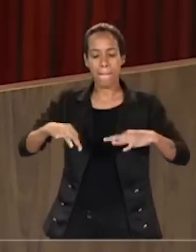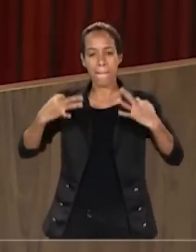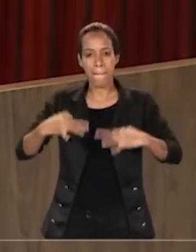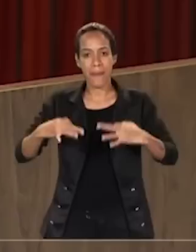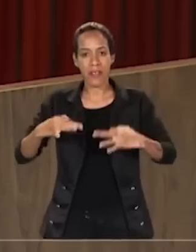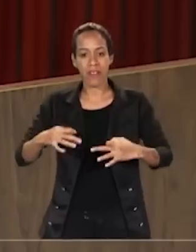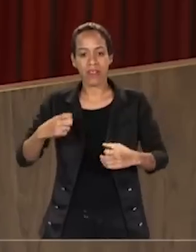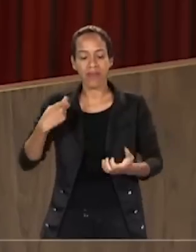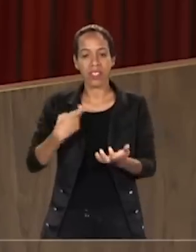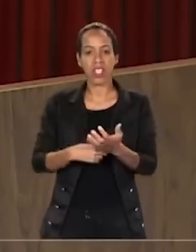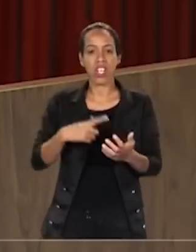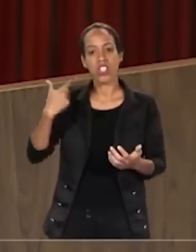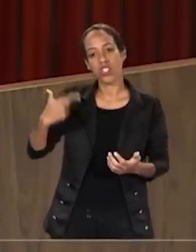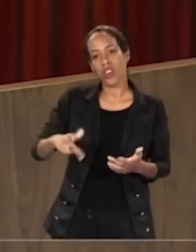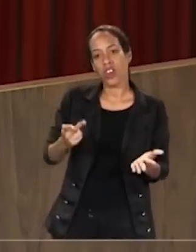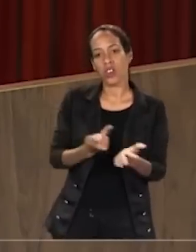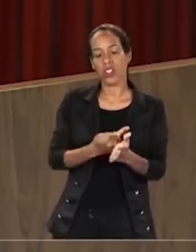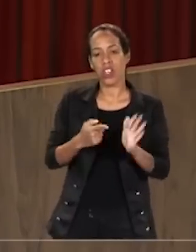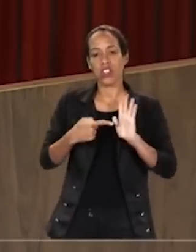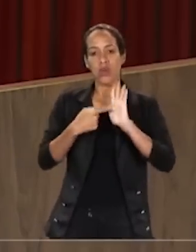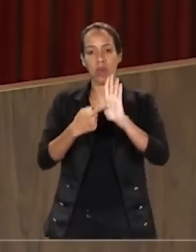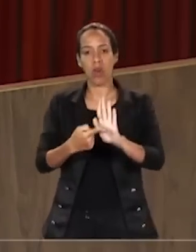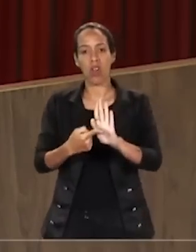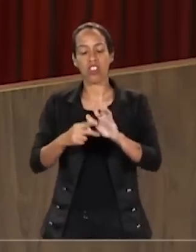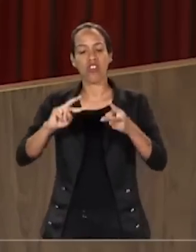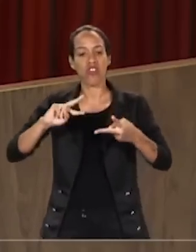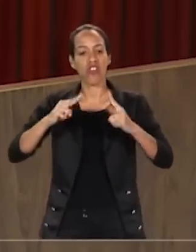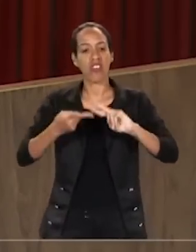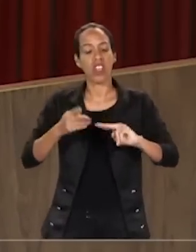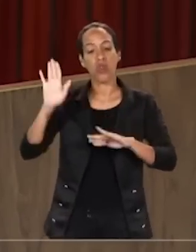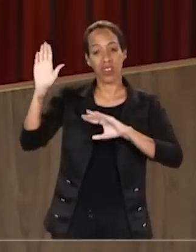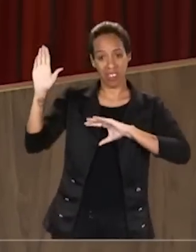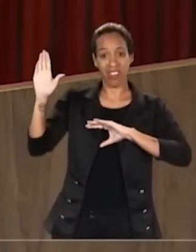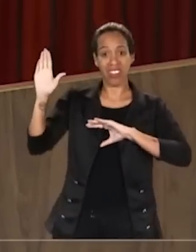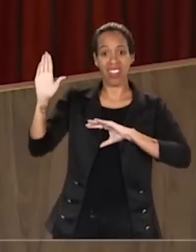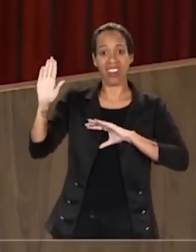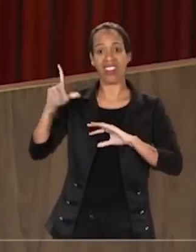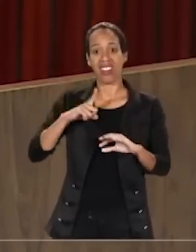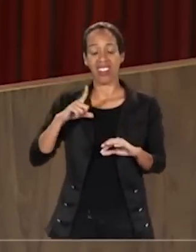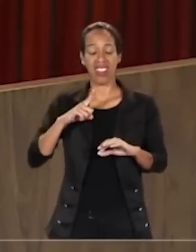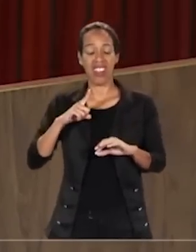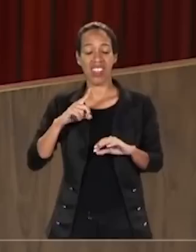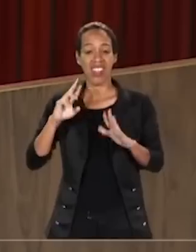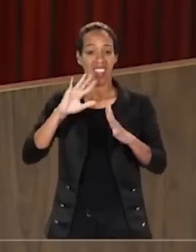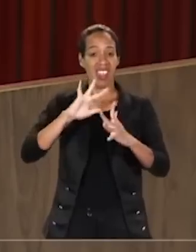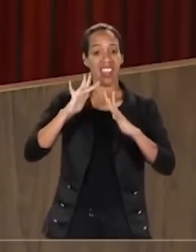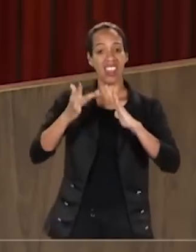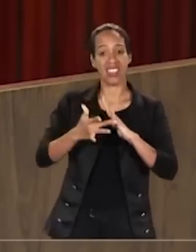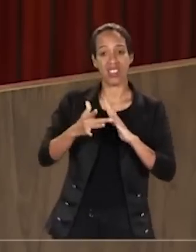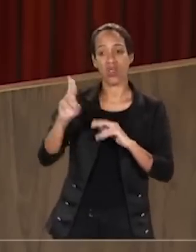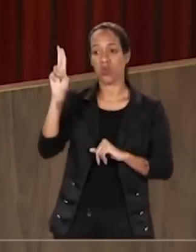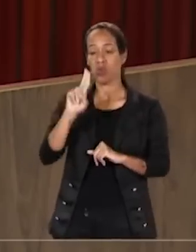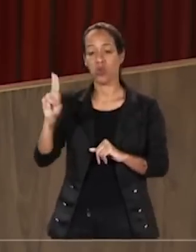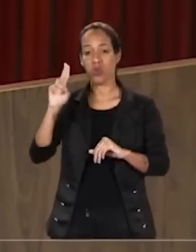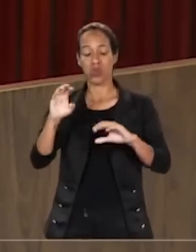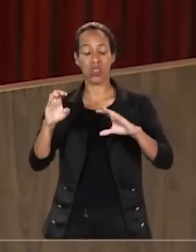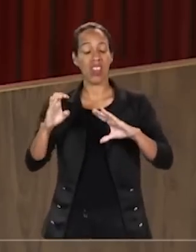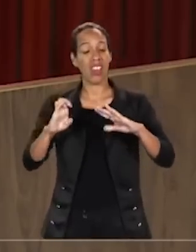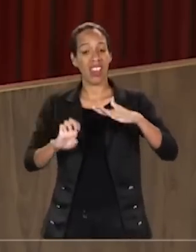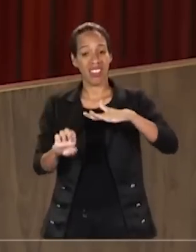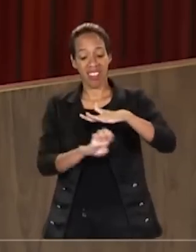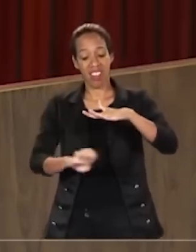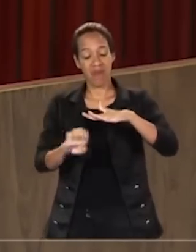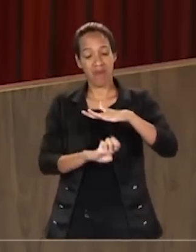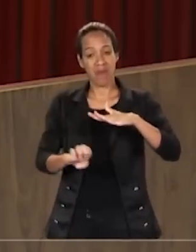caso concreto, uma vez que ocorreu exposição desproporcional de um candidato, tanto por intermédio de suas redes como a partir do uso da empresa pública